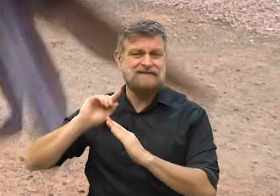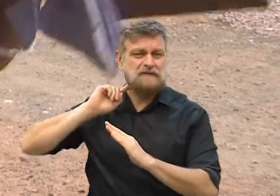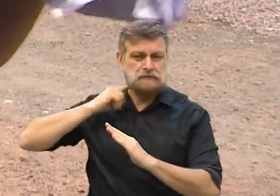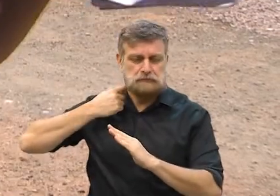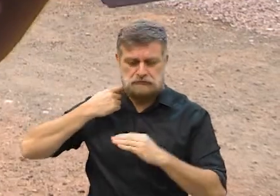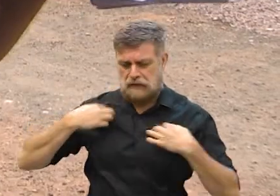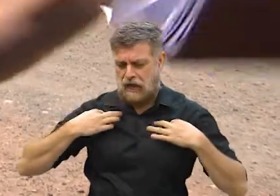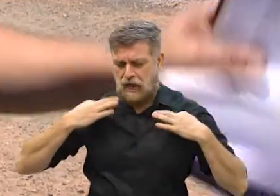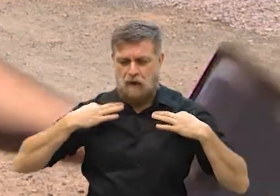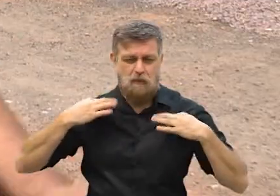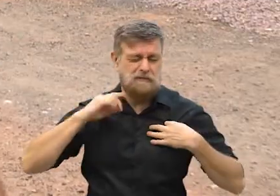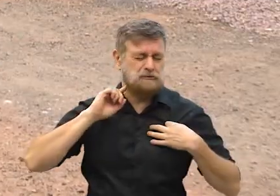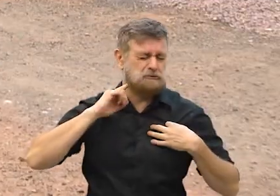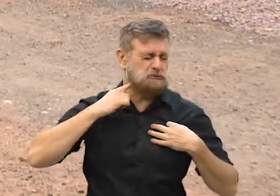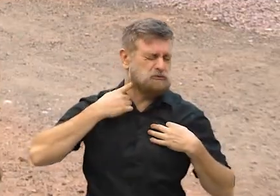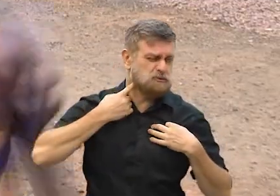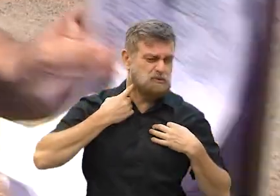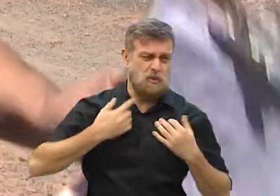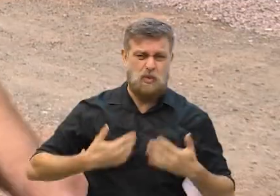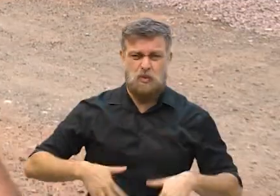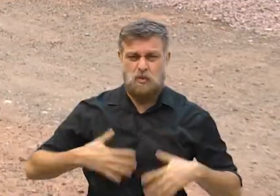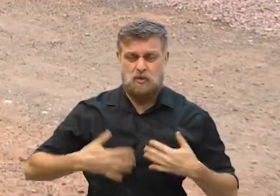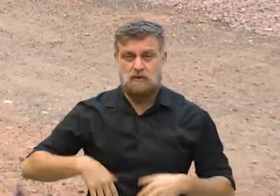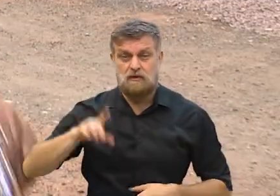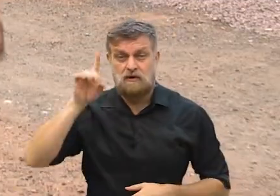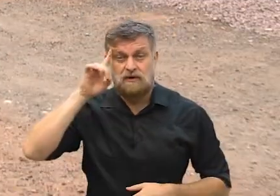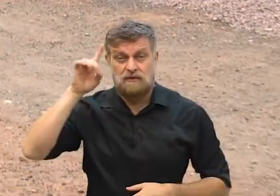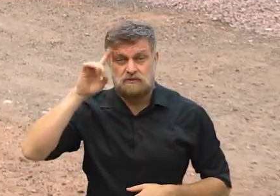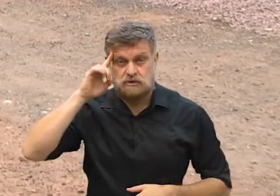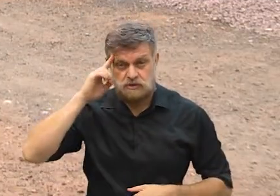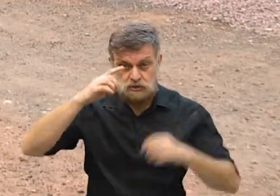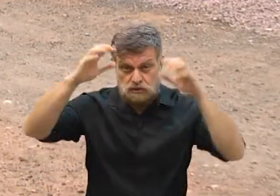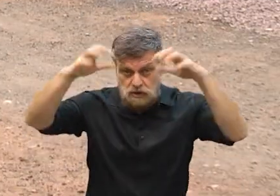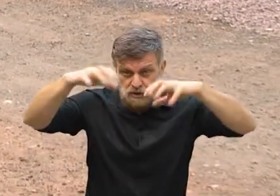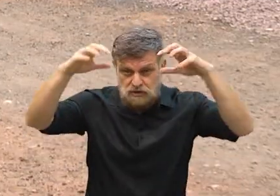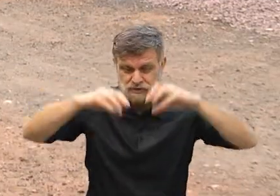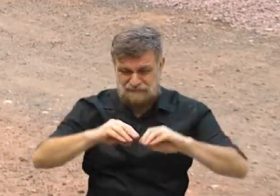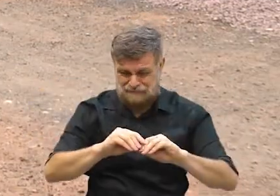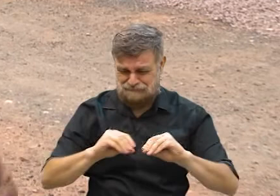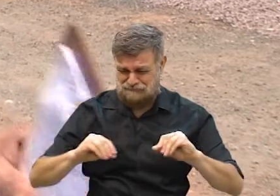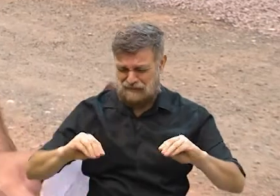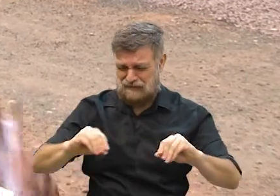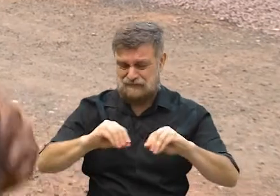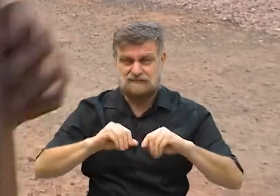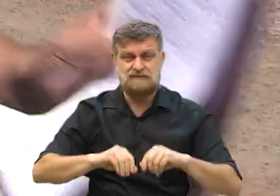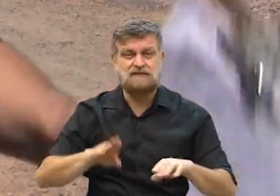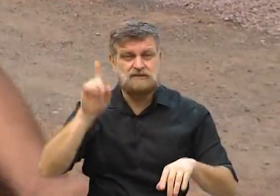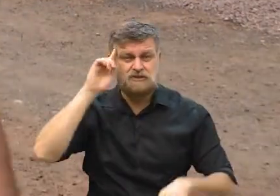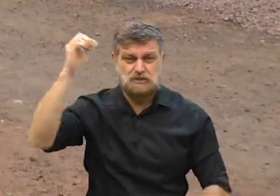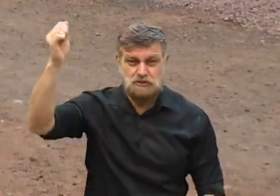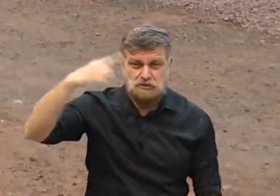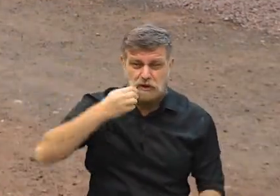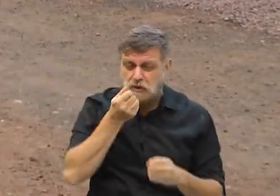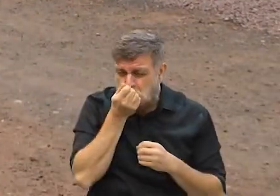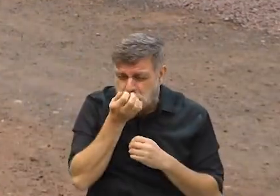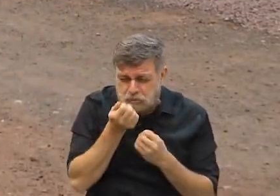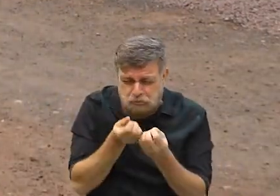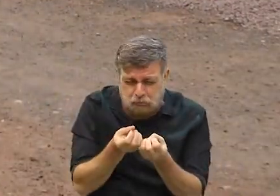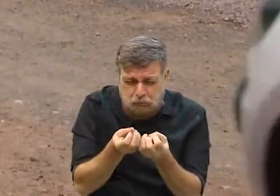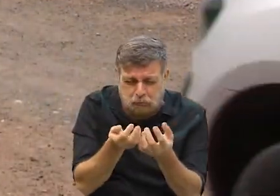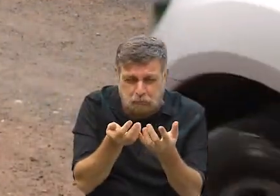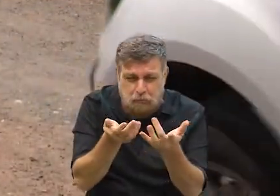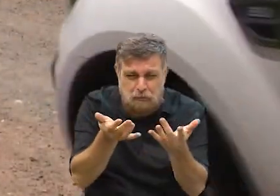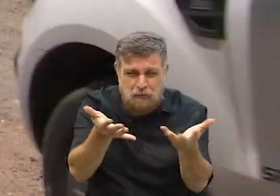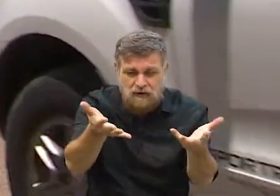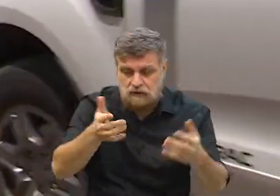suja, a roupa fica suja, tudo fica sujo. No dia de barro, no dia de chuva é muito barro e no dia de poeira é